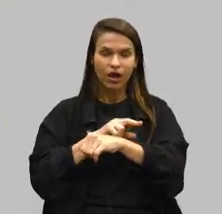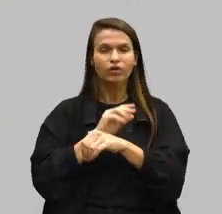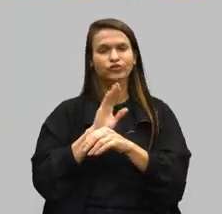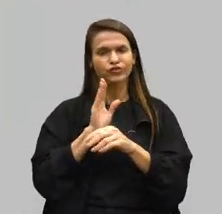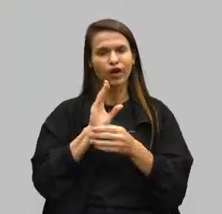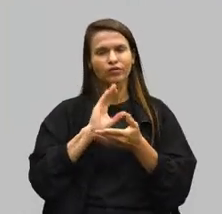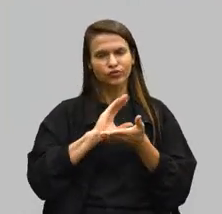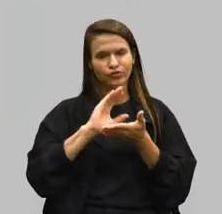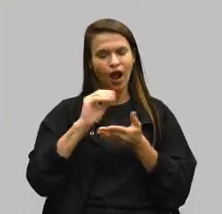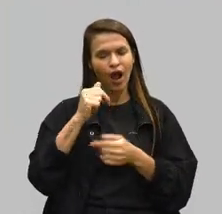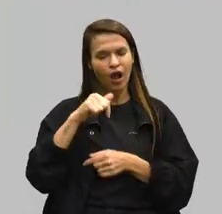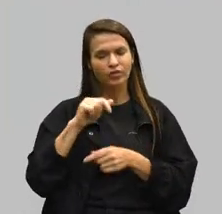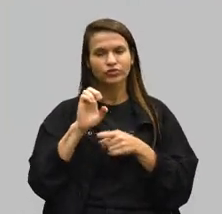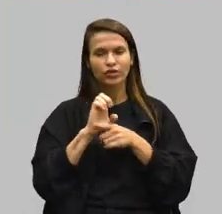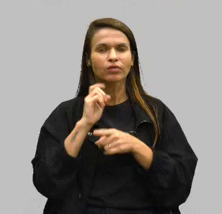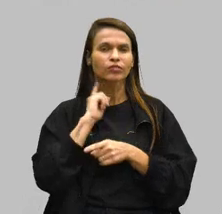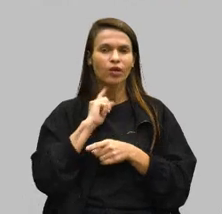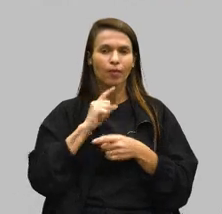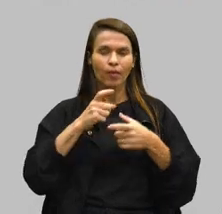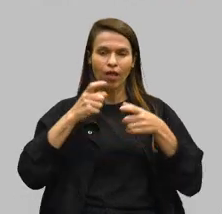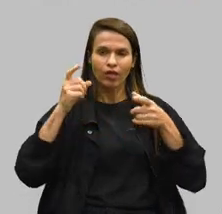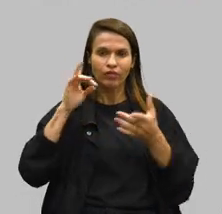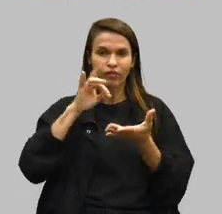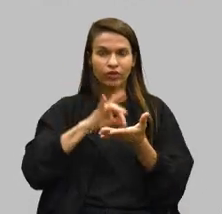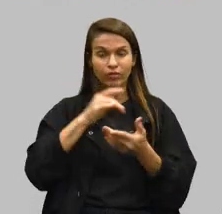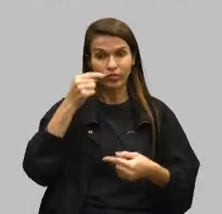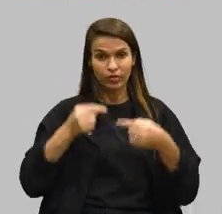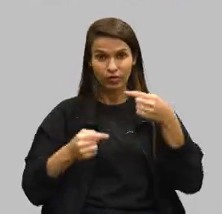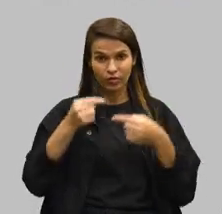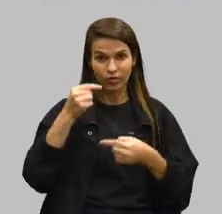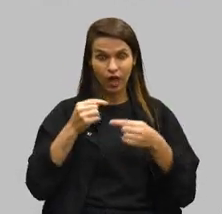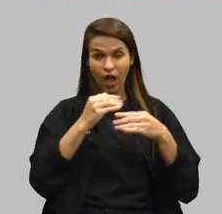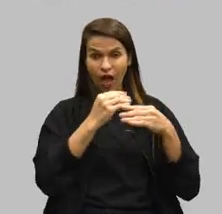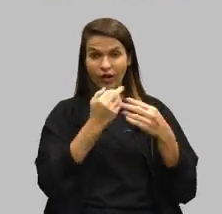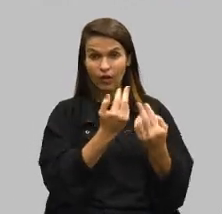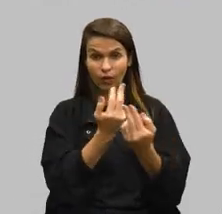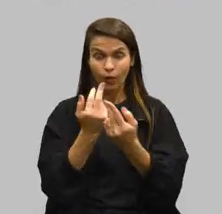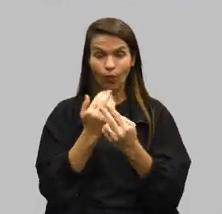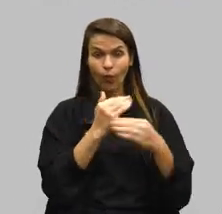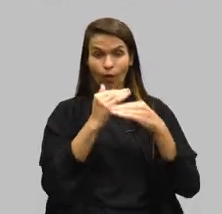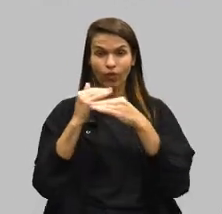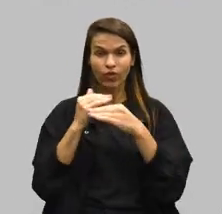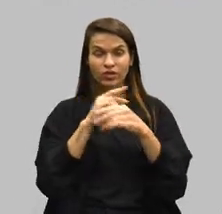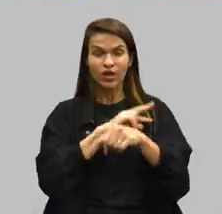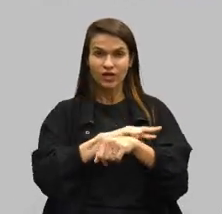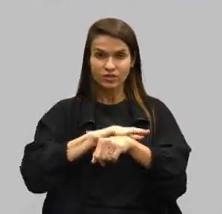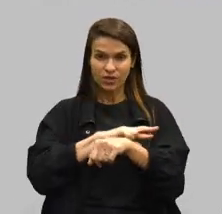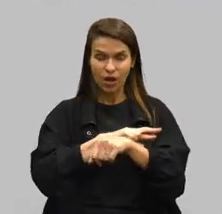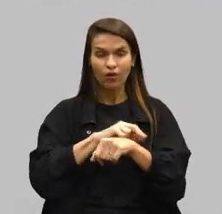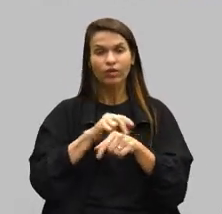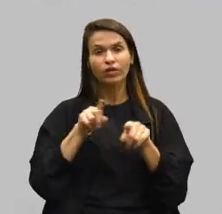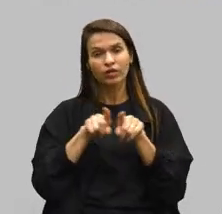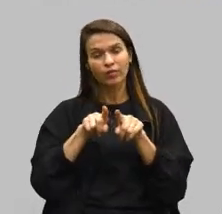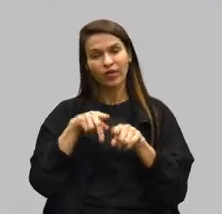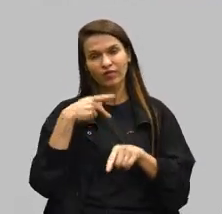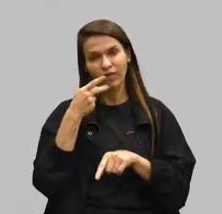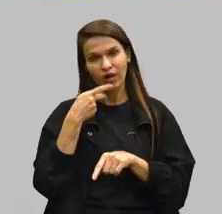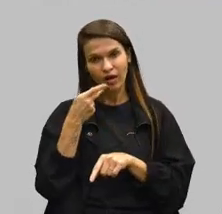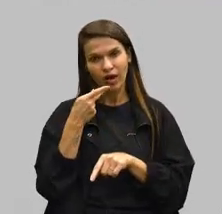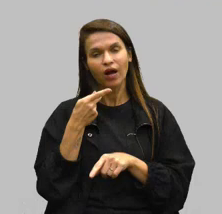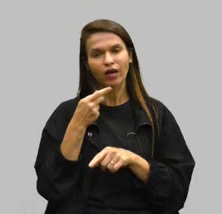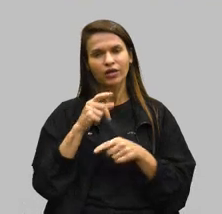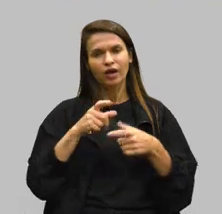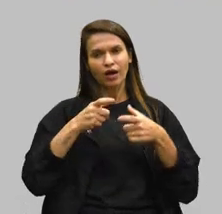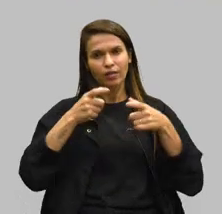Minas Gerais para ampliação e efetivação de políticas da Igualdade racial e claro não posso deixar de falar estou falando muito em